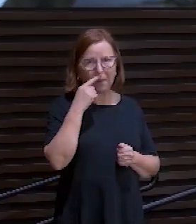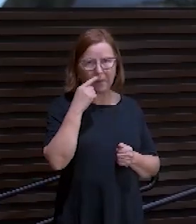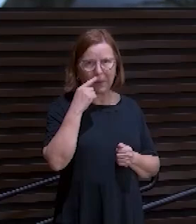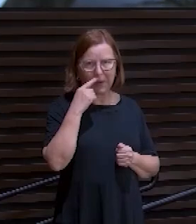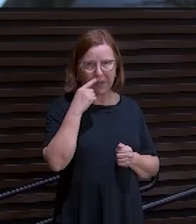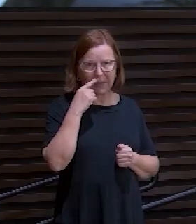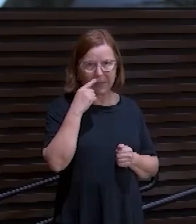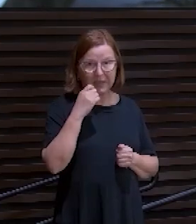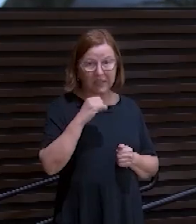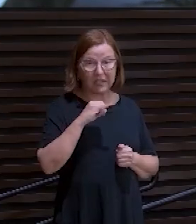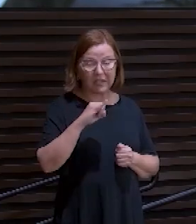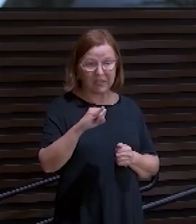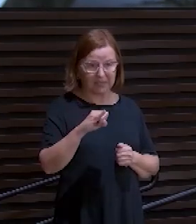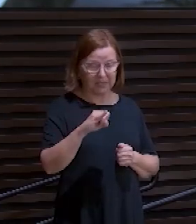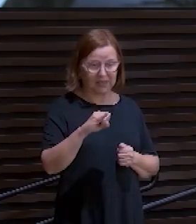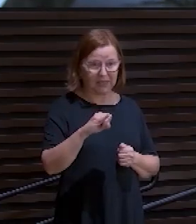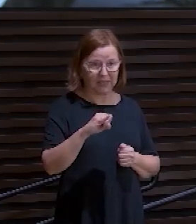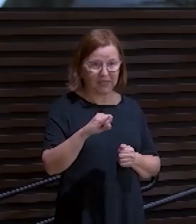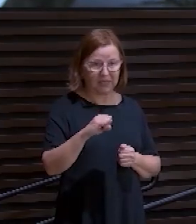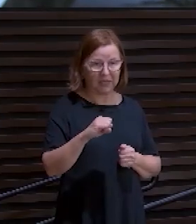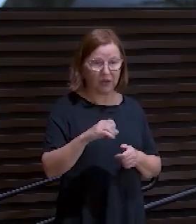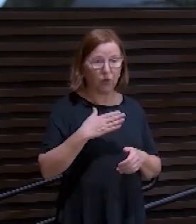pai sobrevirá.